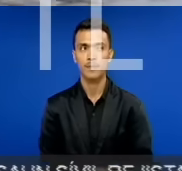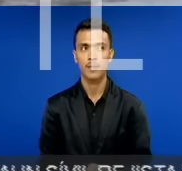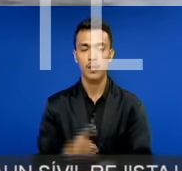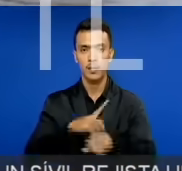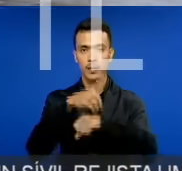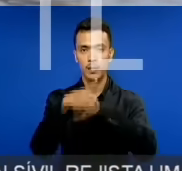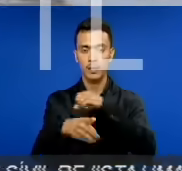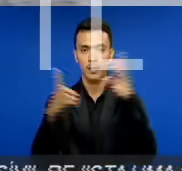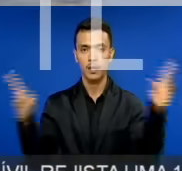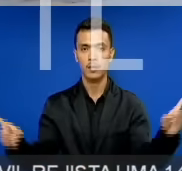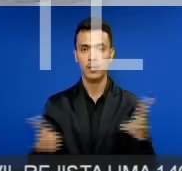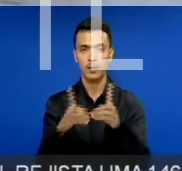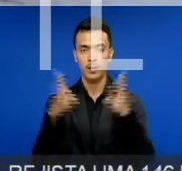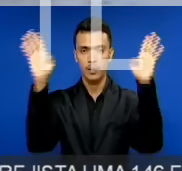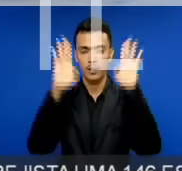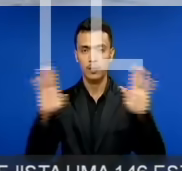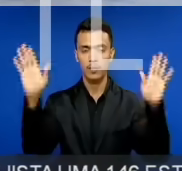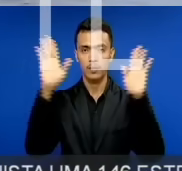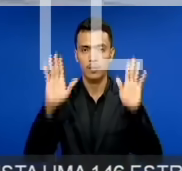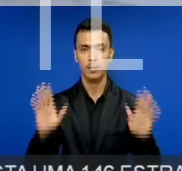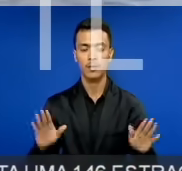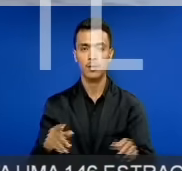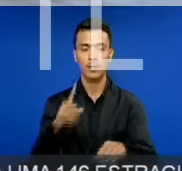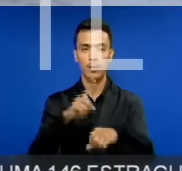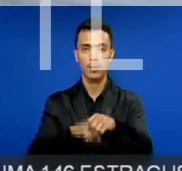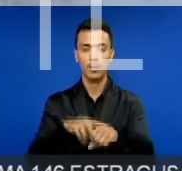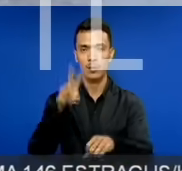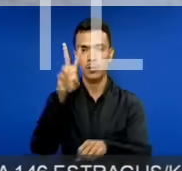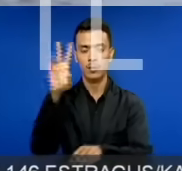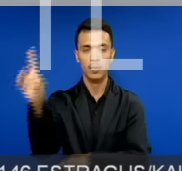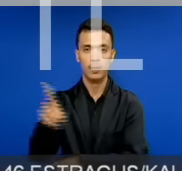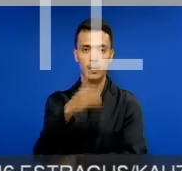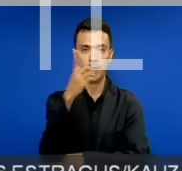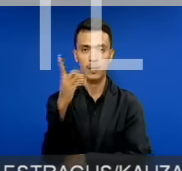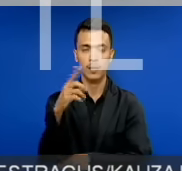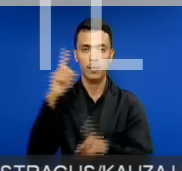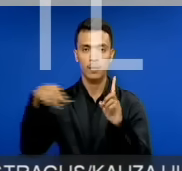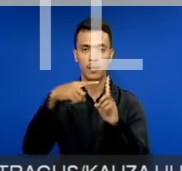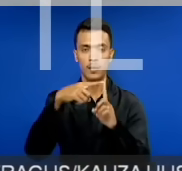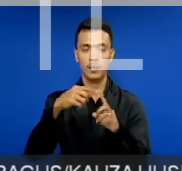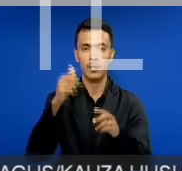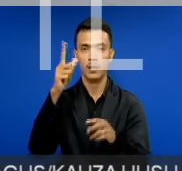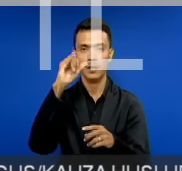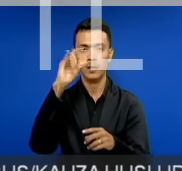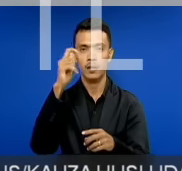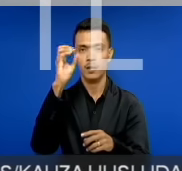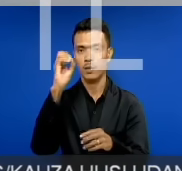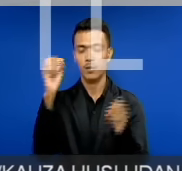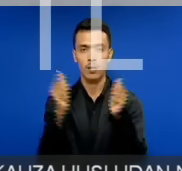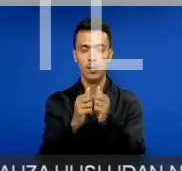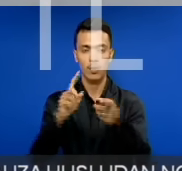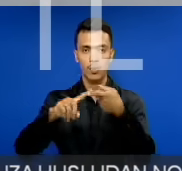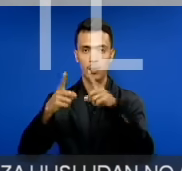Incidente ne acontece iha domingo foi na lajne, mas o bem no estuco rua madrugada. Banquira mate bien Alito da Gama, onde